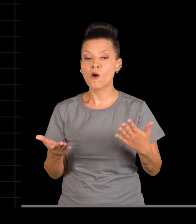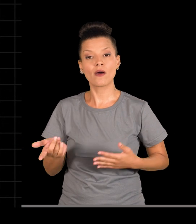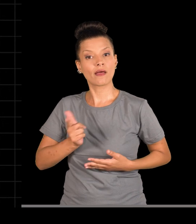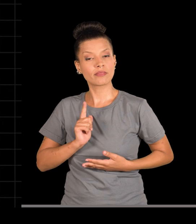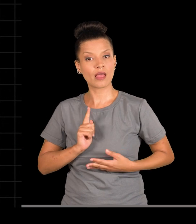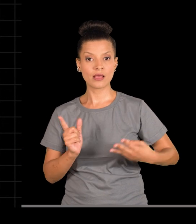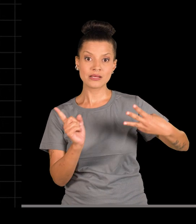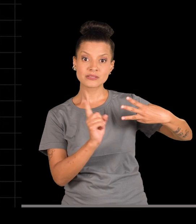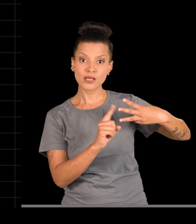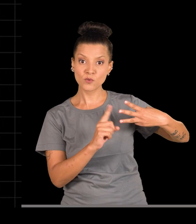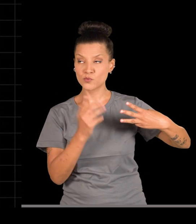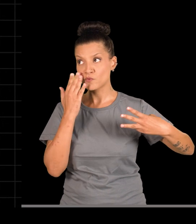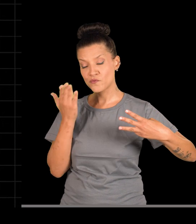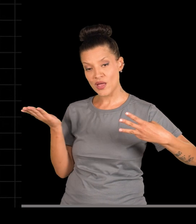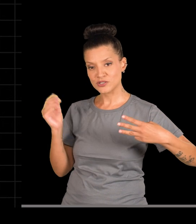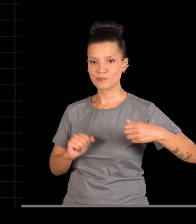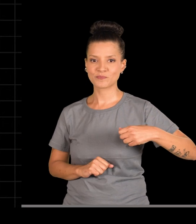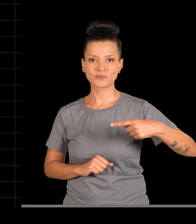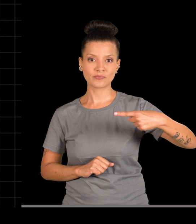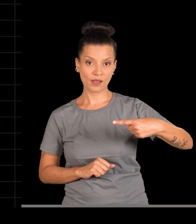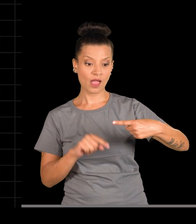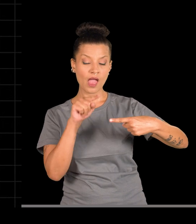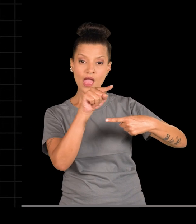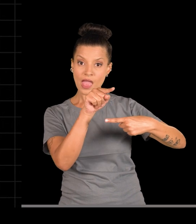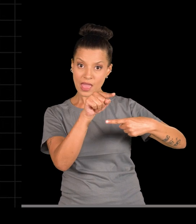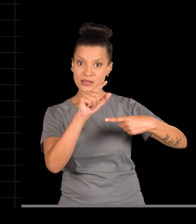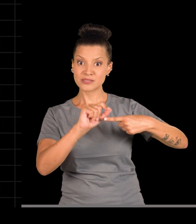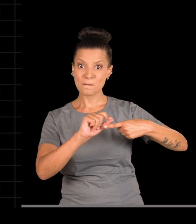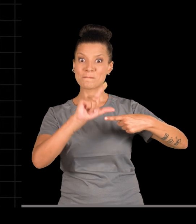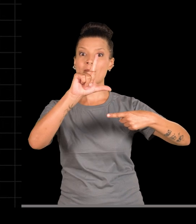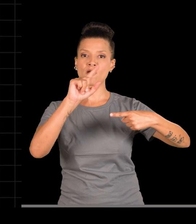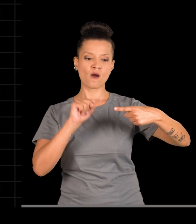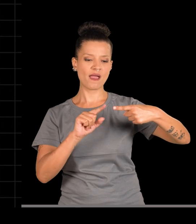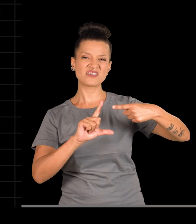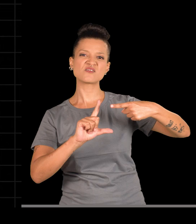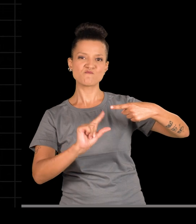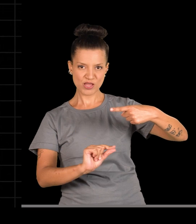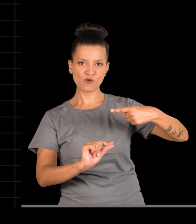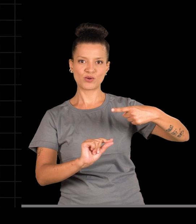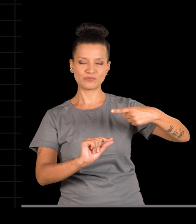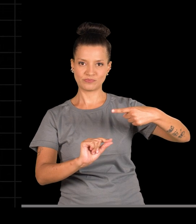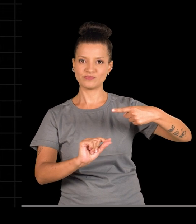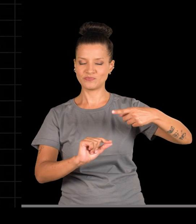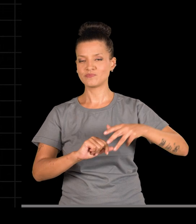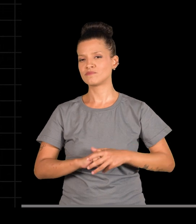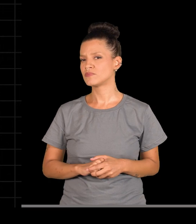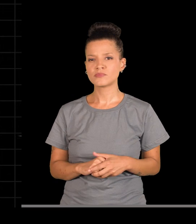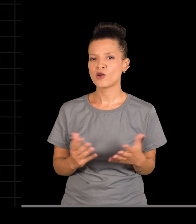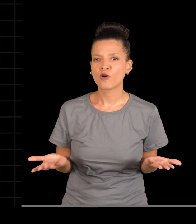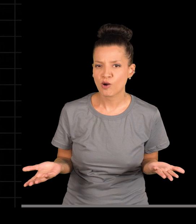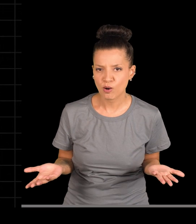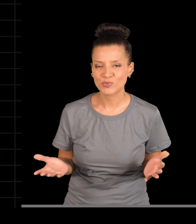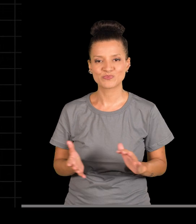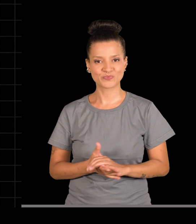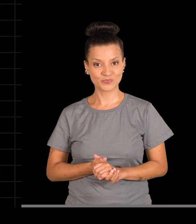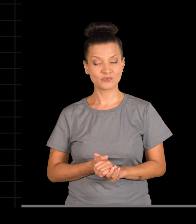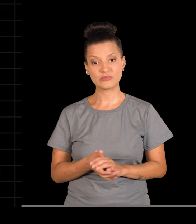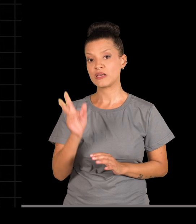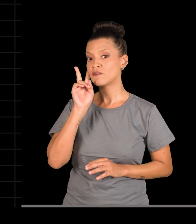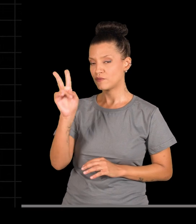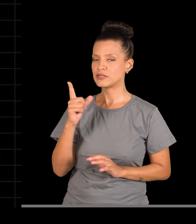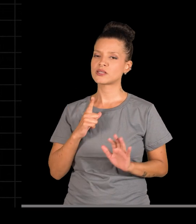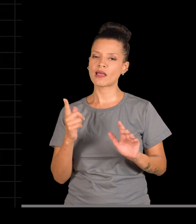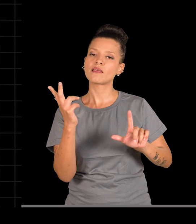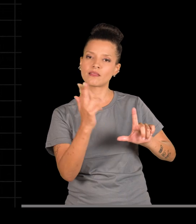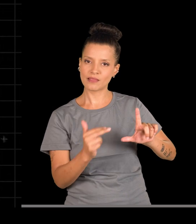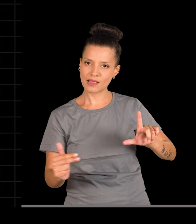ó, o segundo item, quando o A é maior que o B, ou seja, quando o numerador da fração for maior do que o denominador, o que vai acontecer? Vamos usar